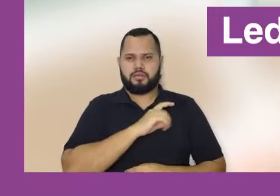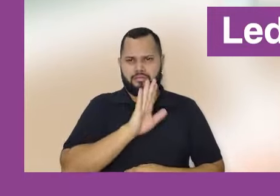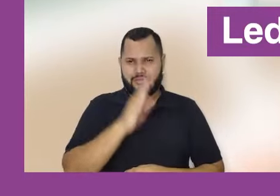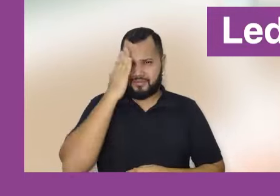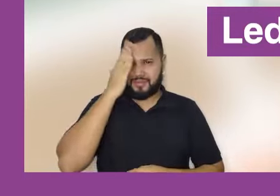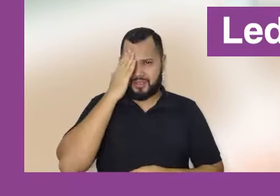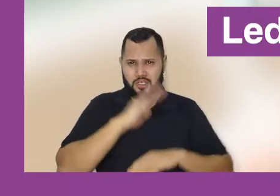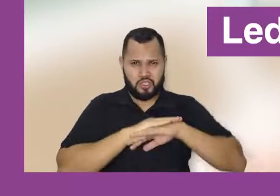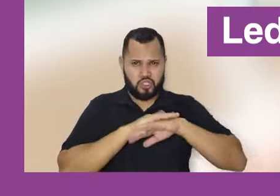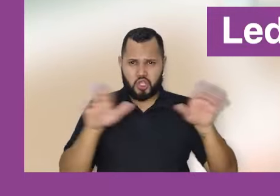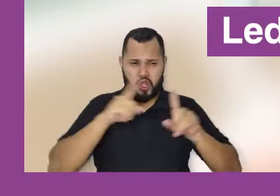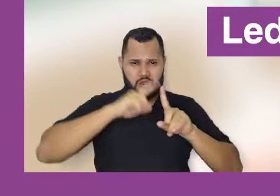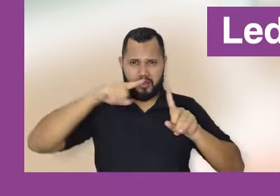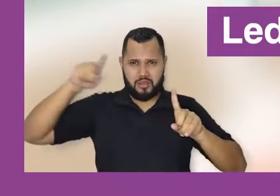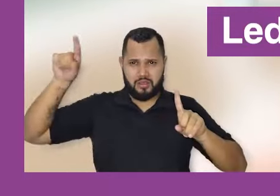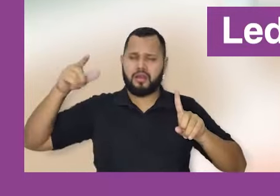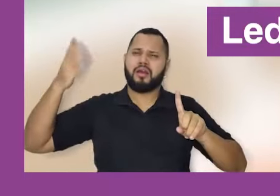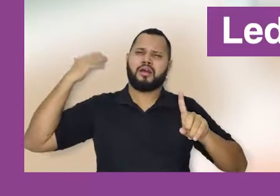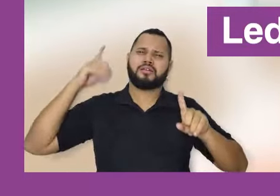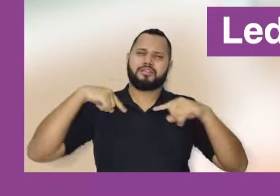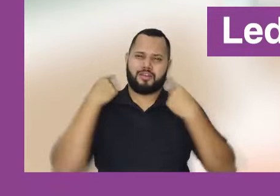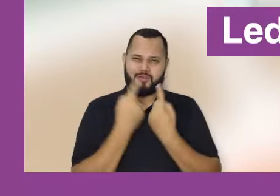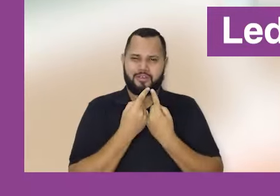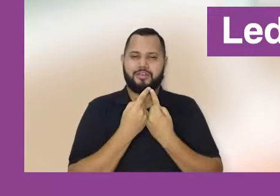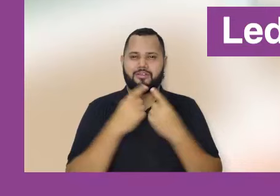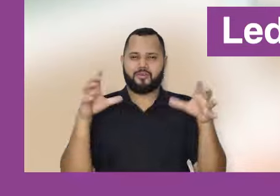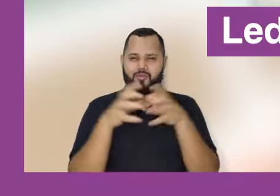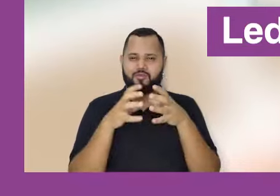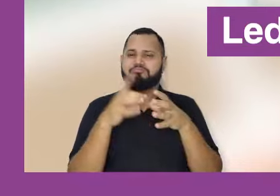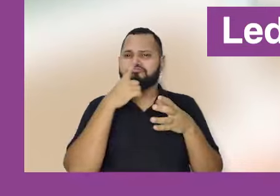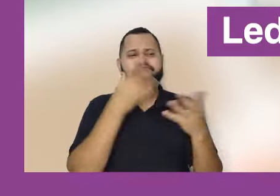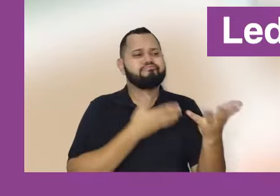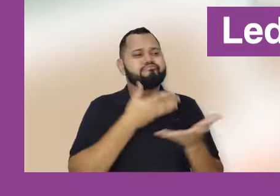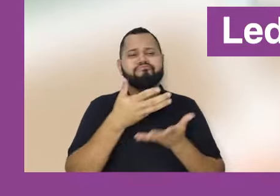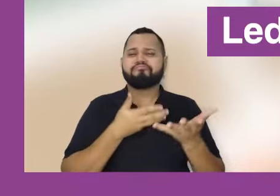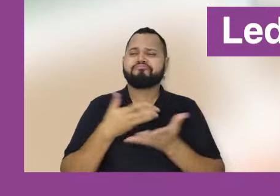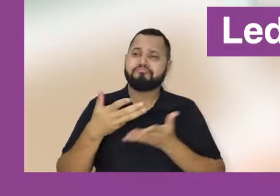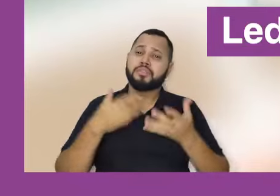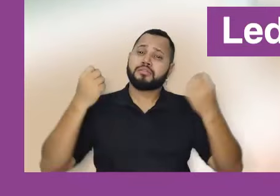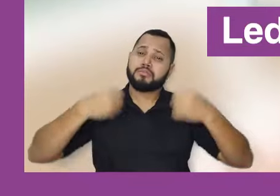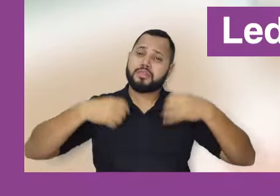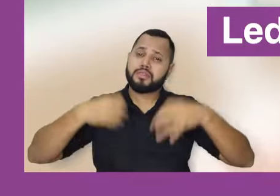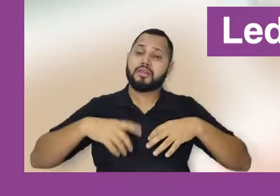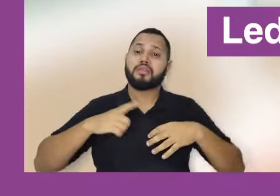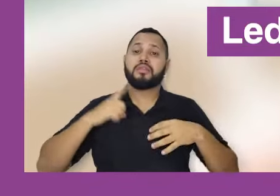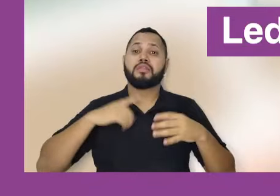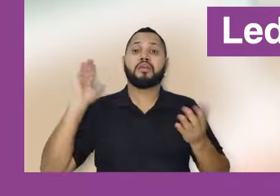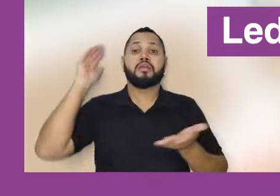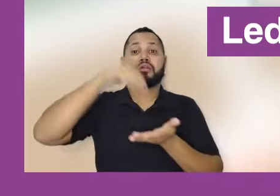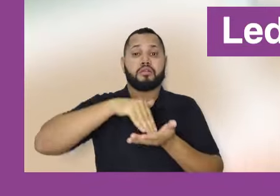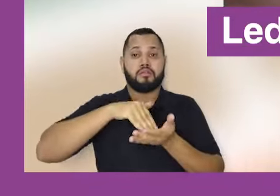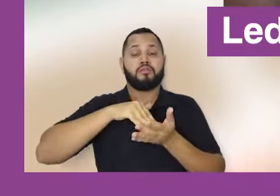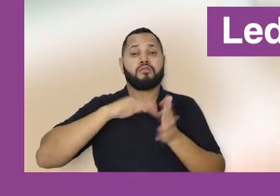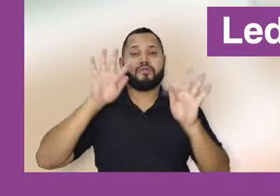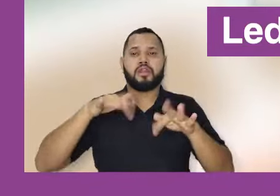além desses indicadores ainda tive uma reunião hoje mais cedo com a minha equipe e a gente falava disso assim tem um número no final do ano